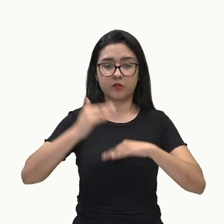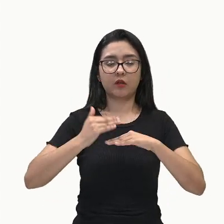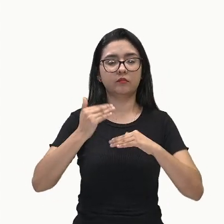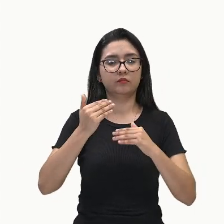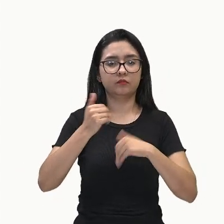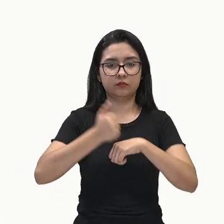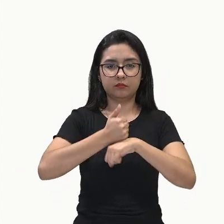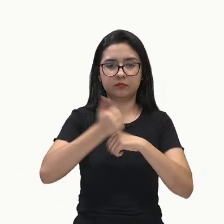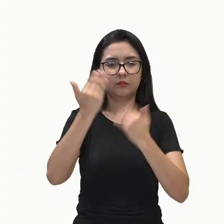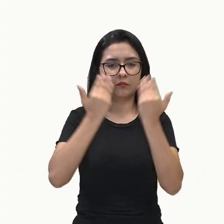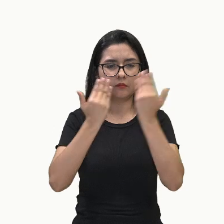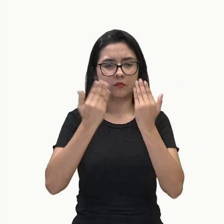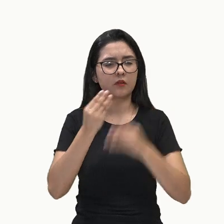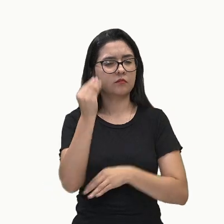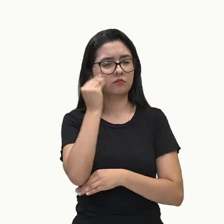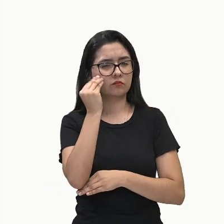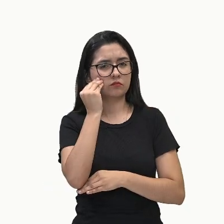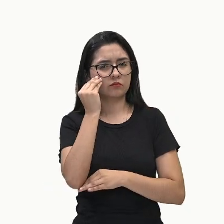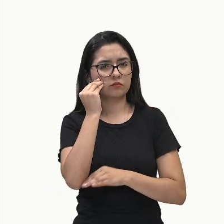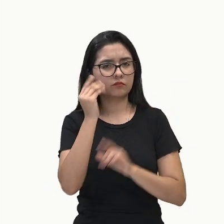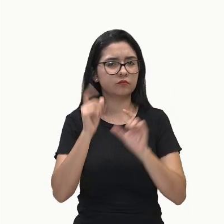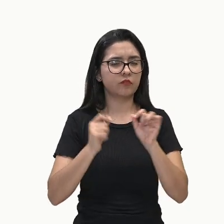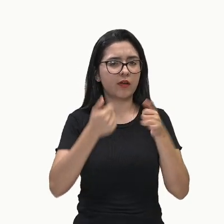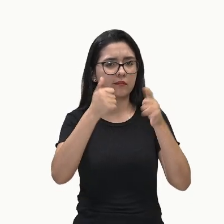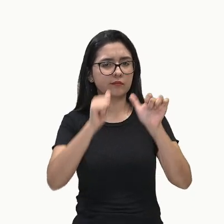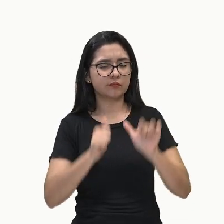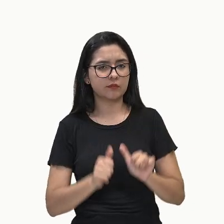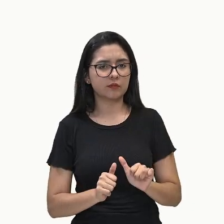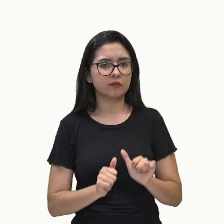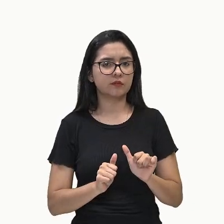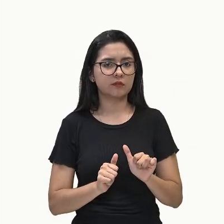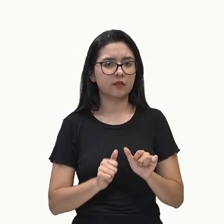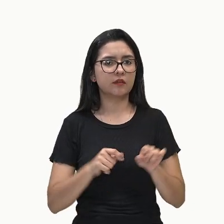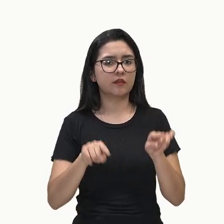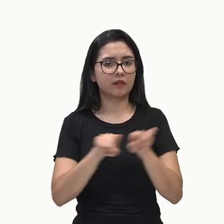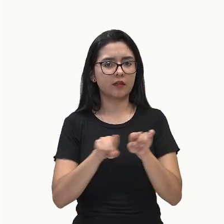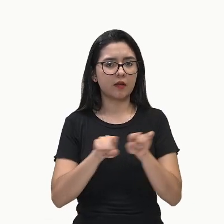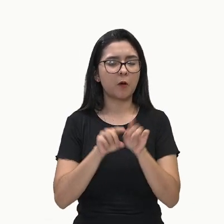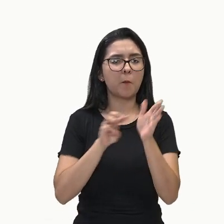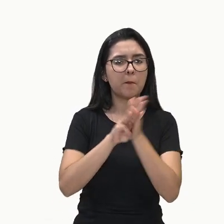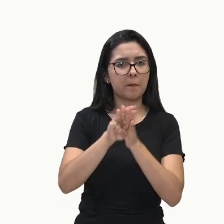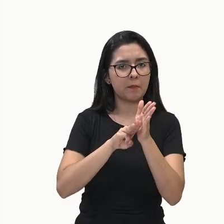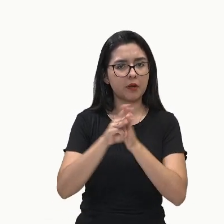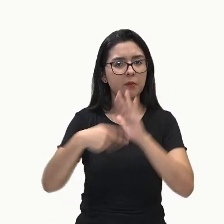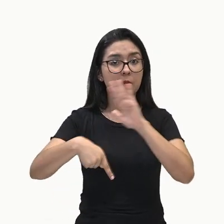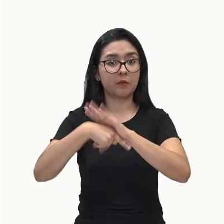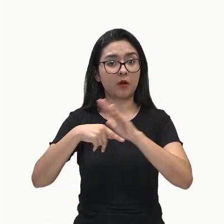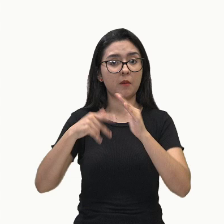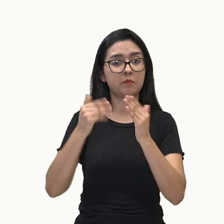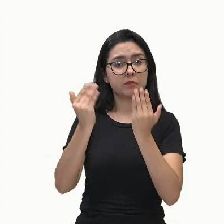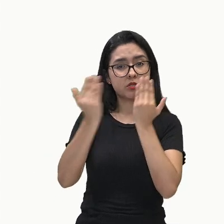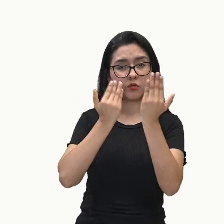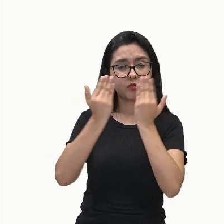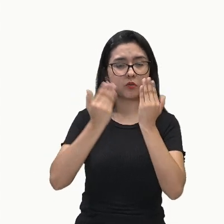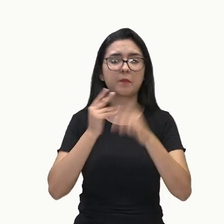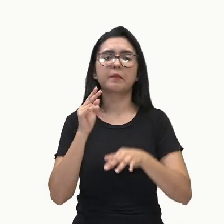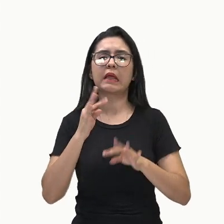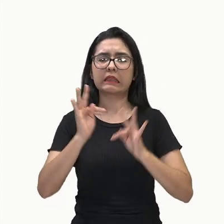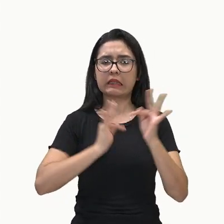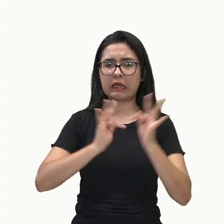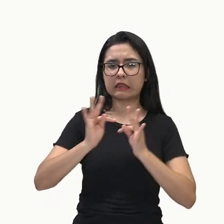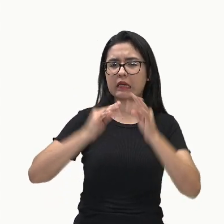e monta todo um esquema de ação através de métodos psicológicos para tratar essas